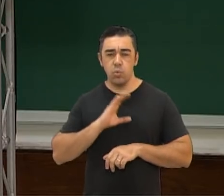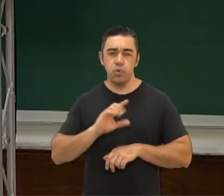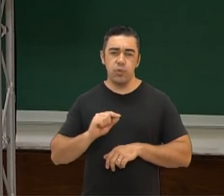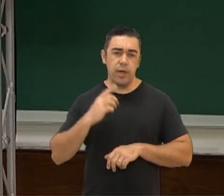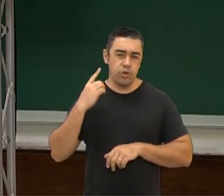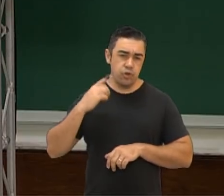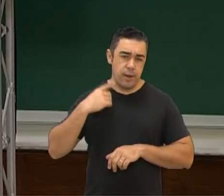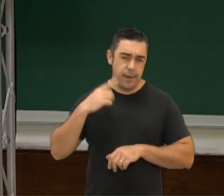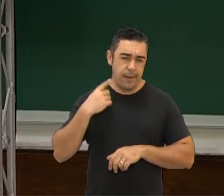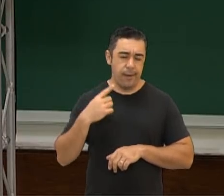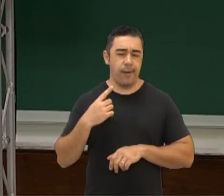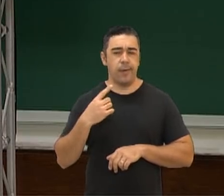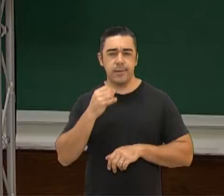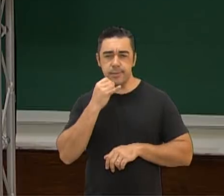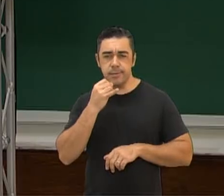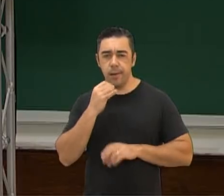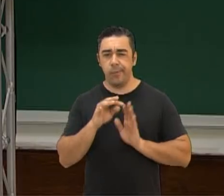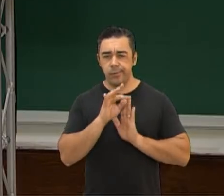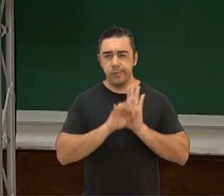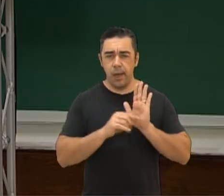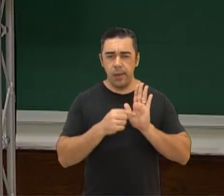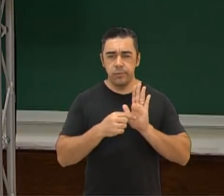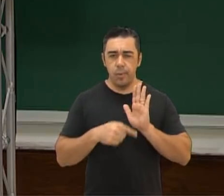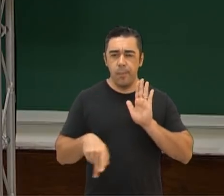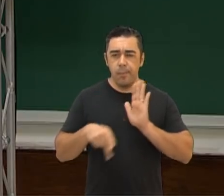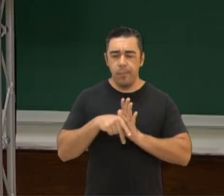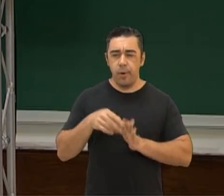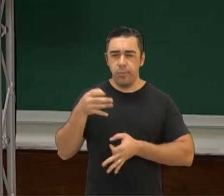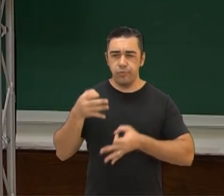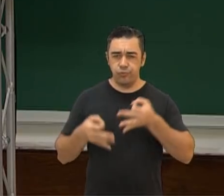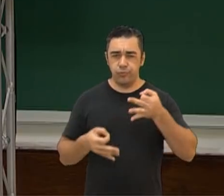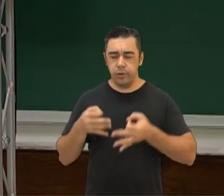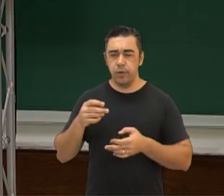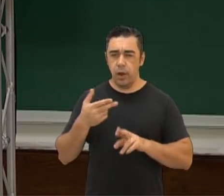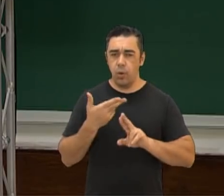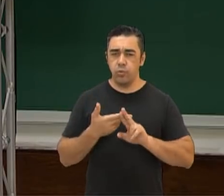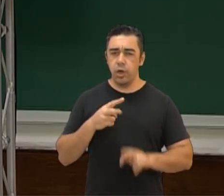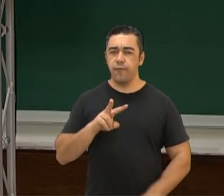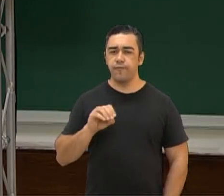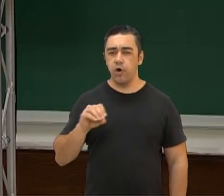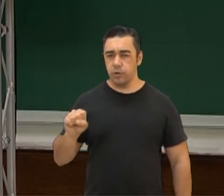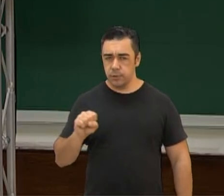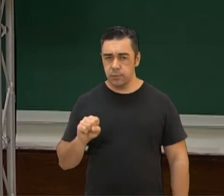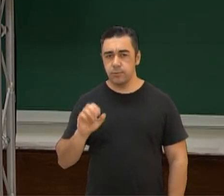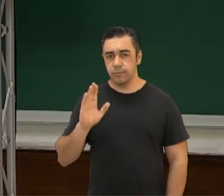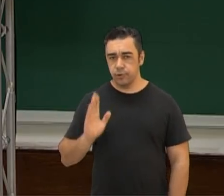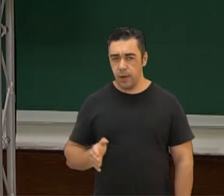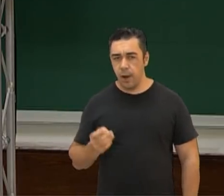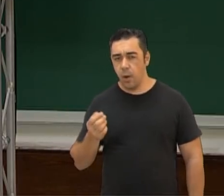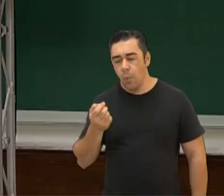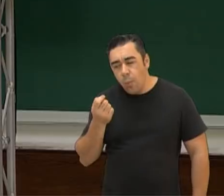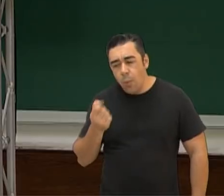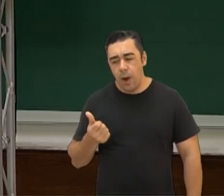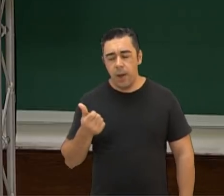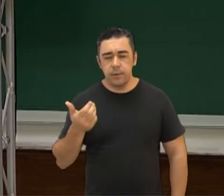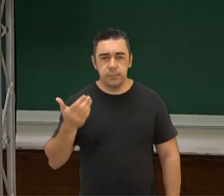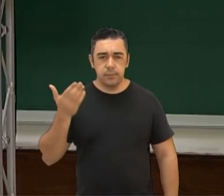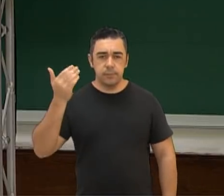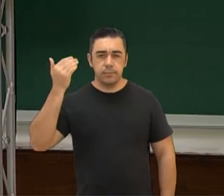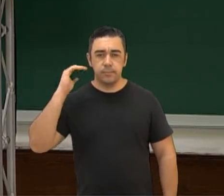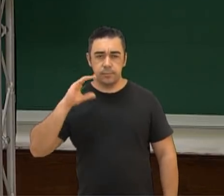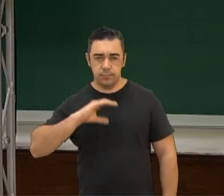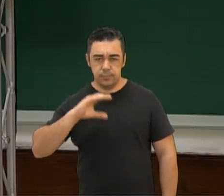na linguagem de textos jurídicos, que a gente vê esse vós ainda sendo utilizado, ele já está quase pertencendo ao português arcaico,